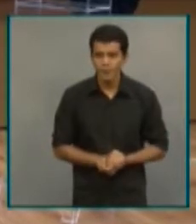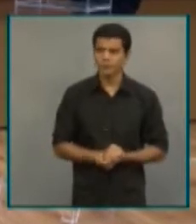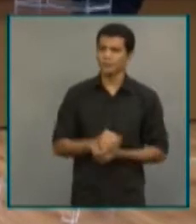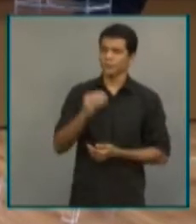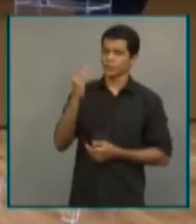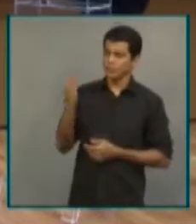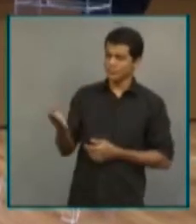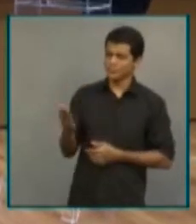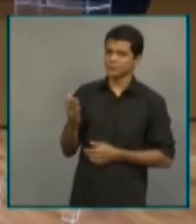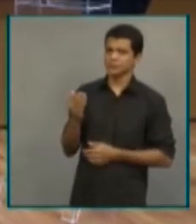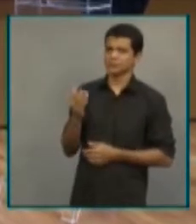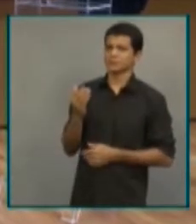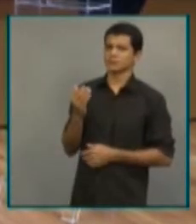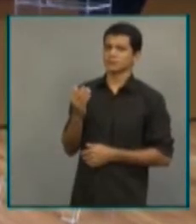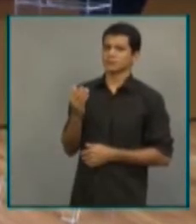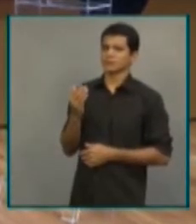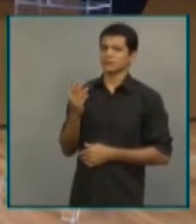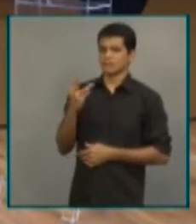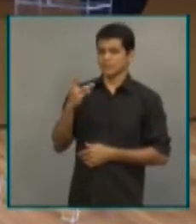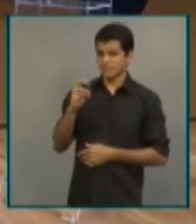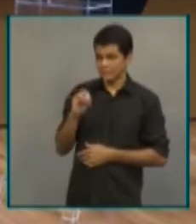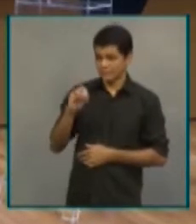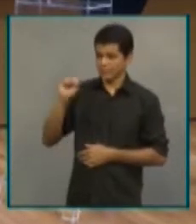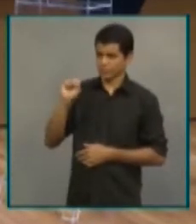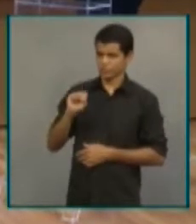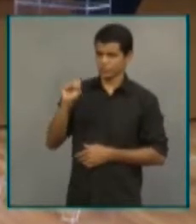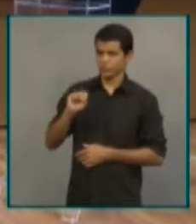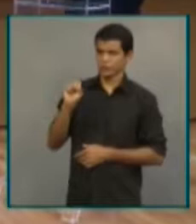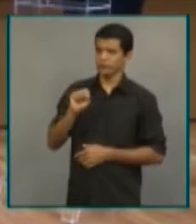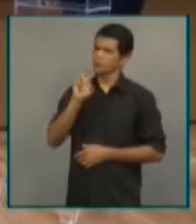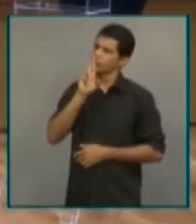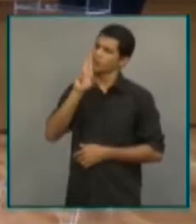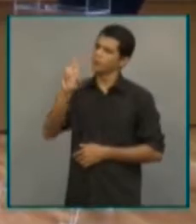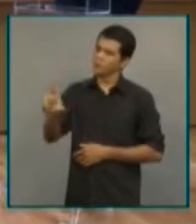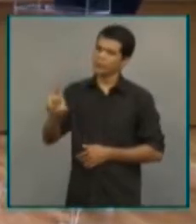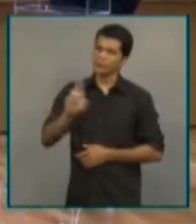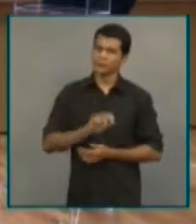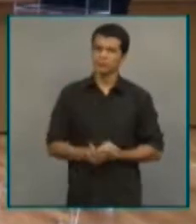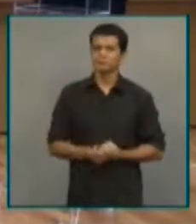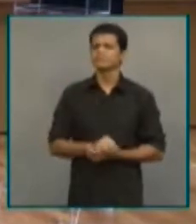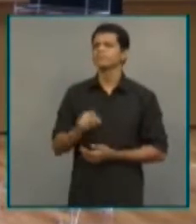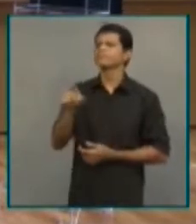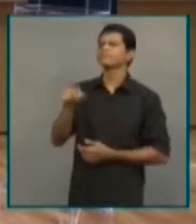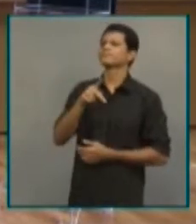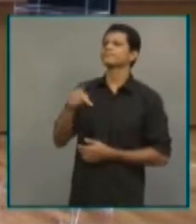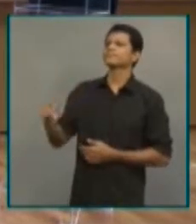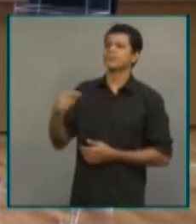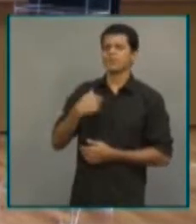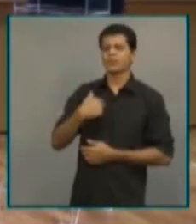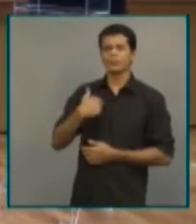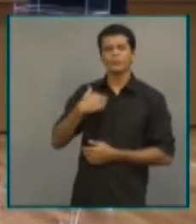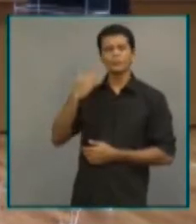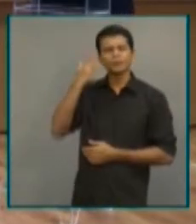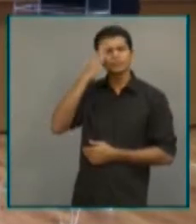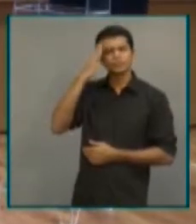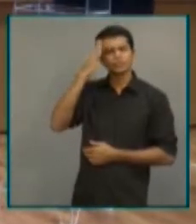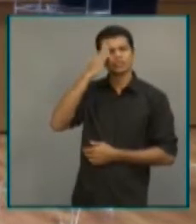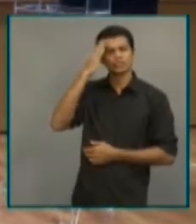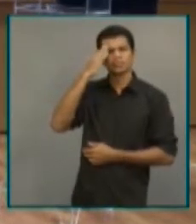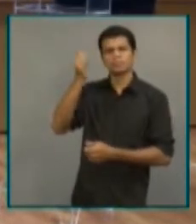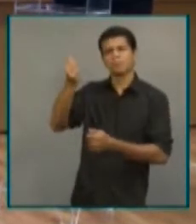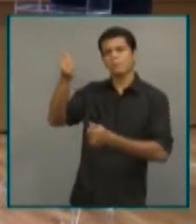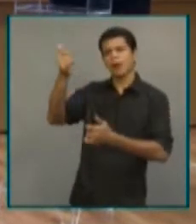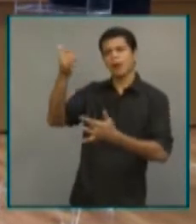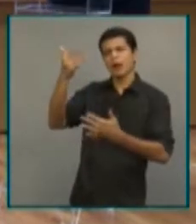10, terá 30 segundos para a sua tréplica. Presidente, eu escutei a senhora, presidente, numa entrevista agora